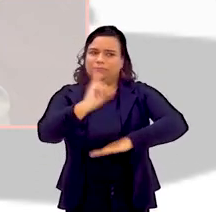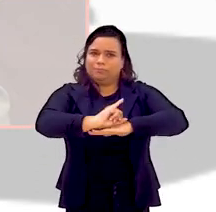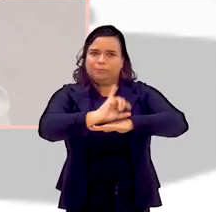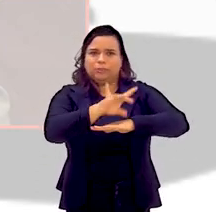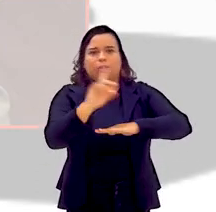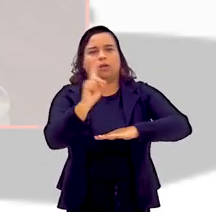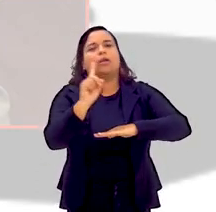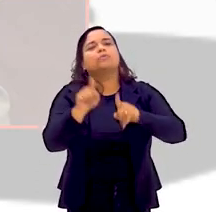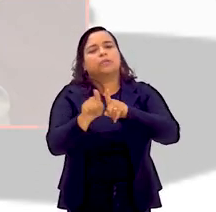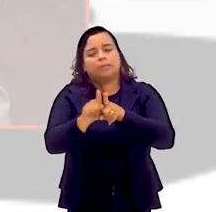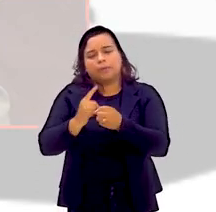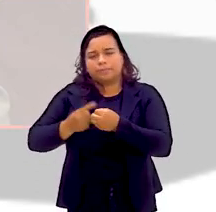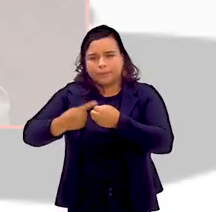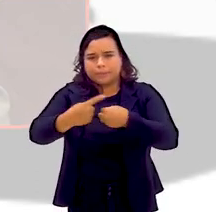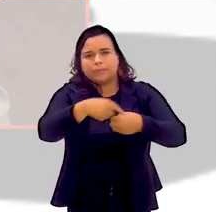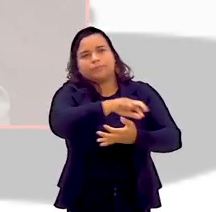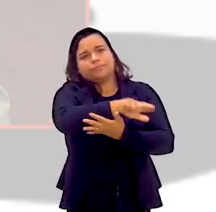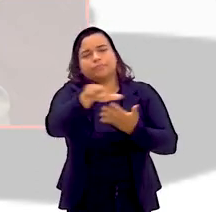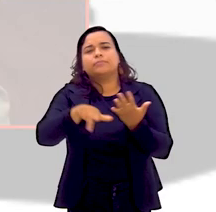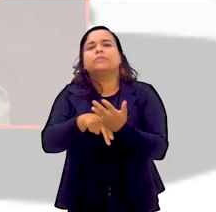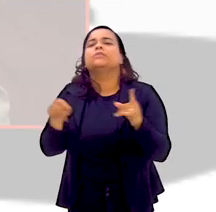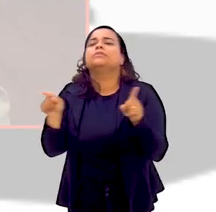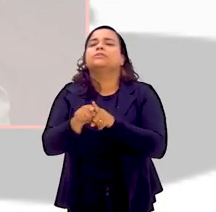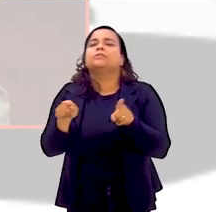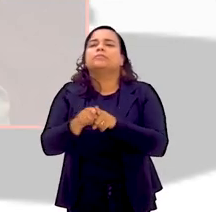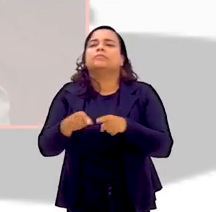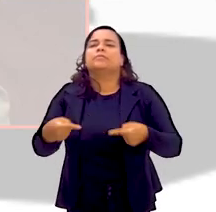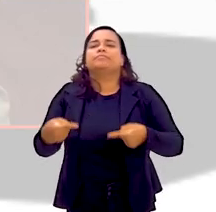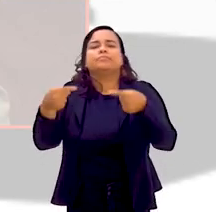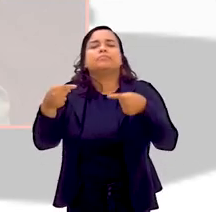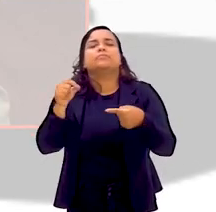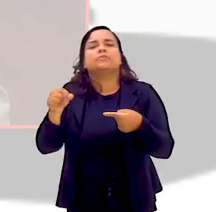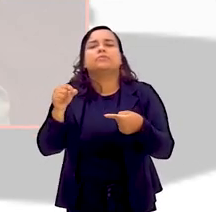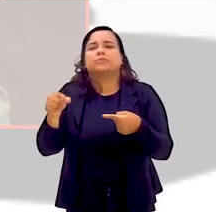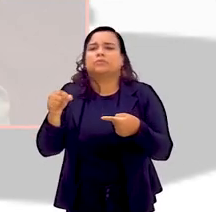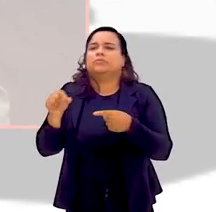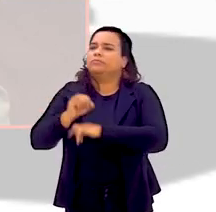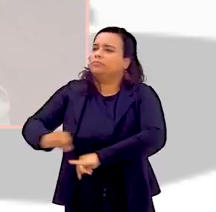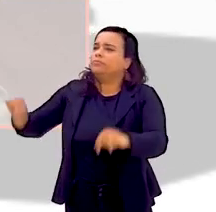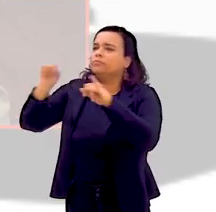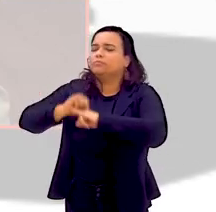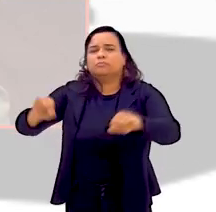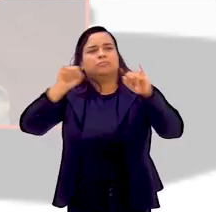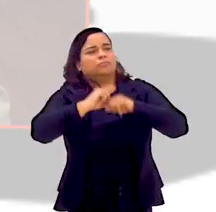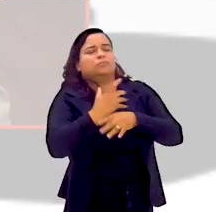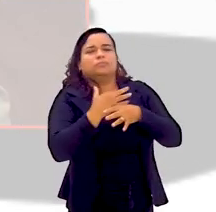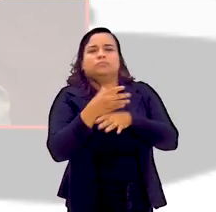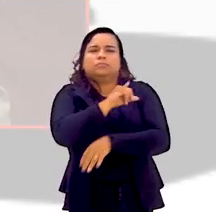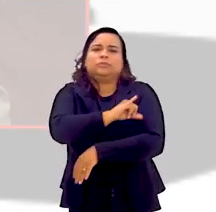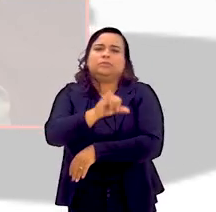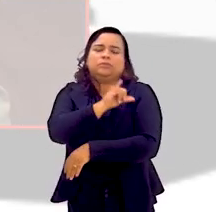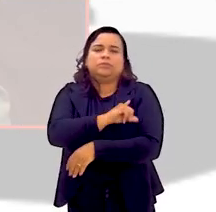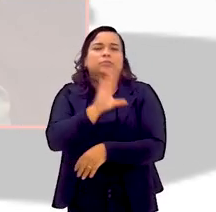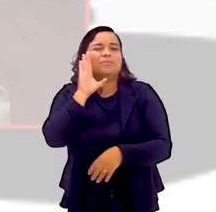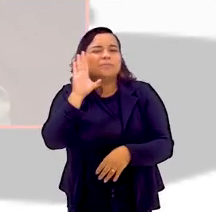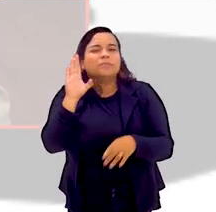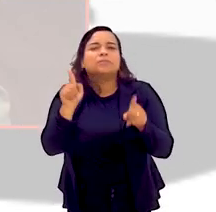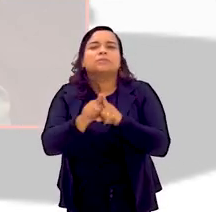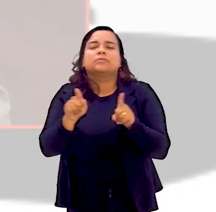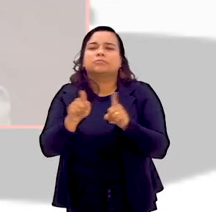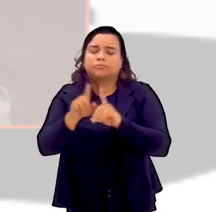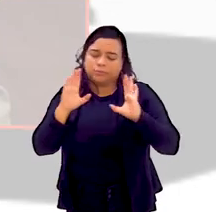mas também nos seus arredores, conta, né, com uma sinergia com a divulgação da cidade do Rio de Janeiro, mas com